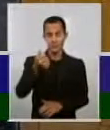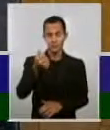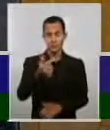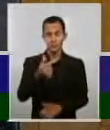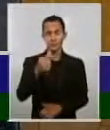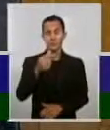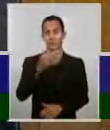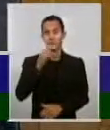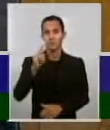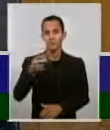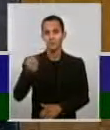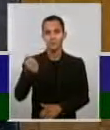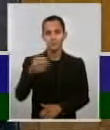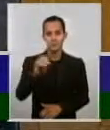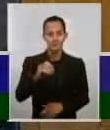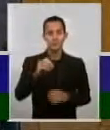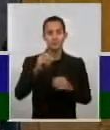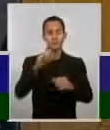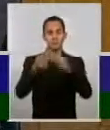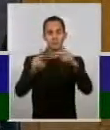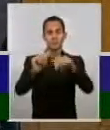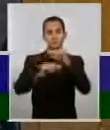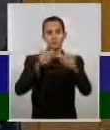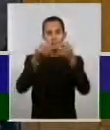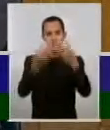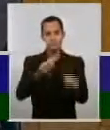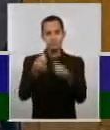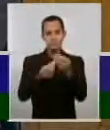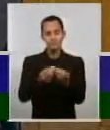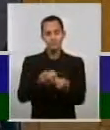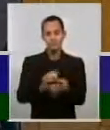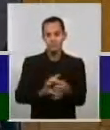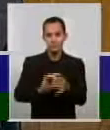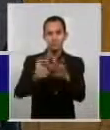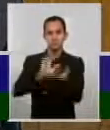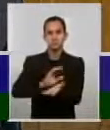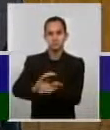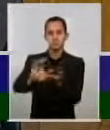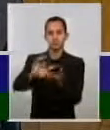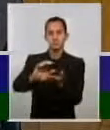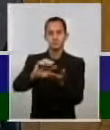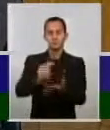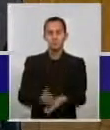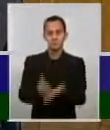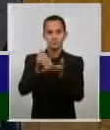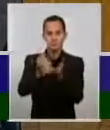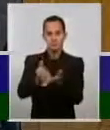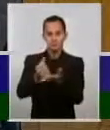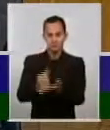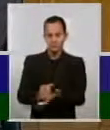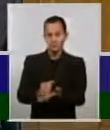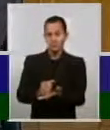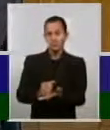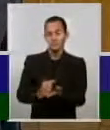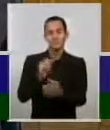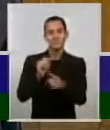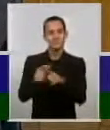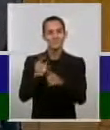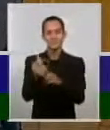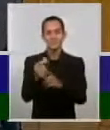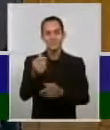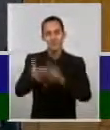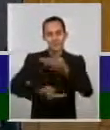de 2013, e suas alterações que dispõe sobre a concessão de subvenções sociais, auxílios e contribuições e